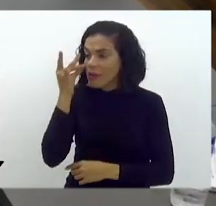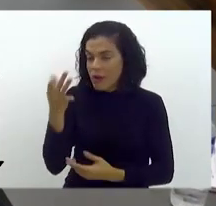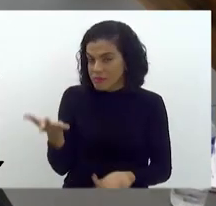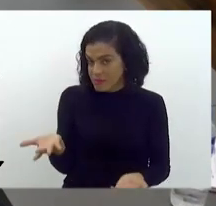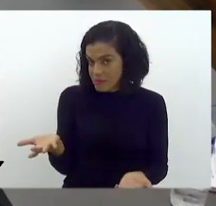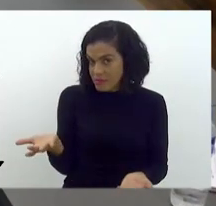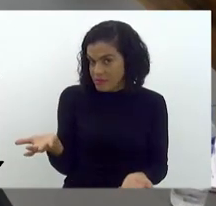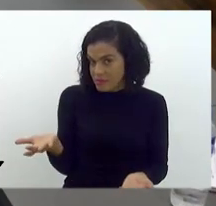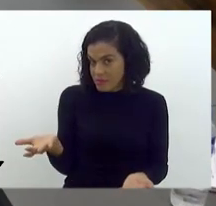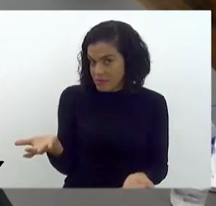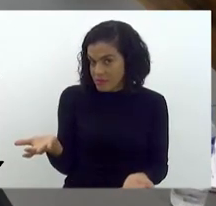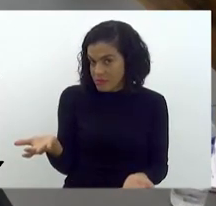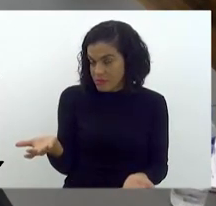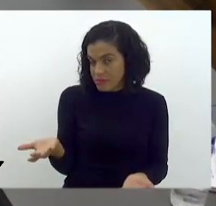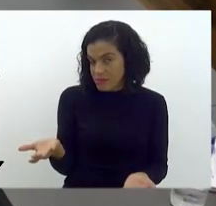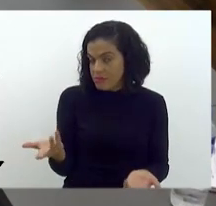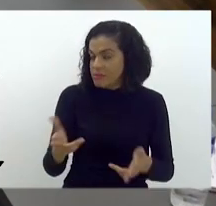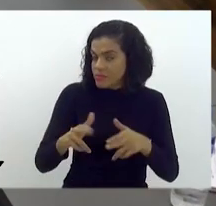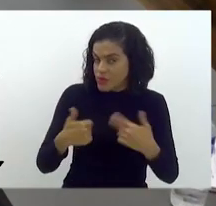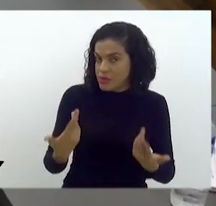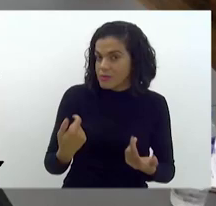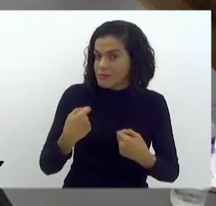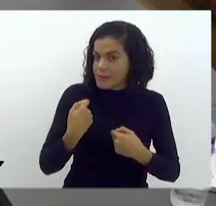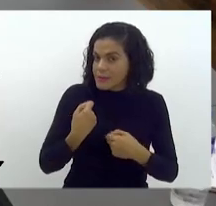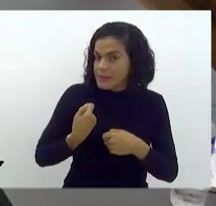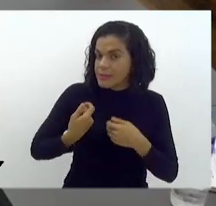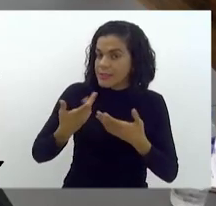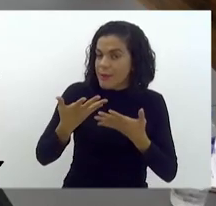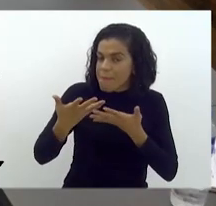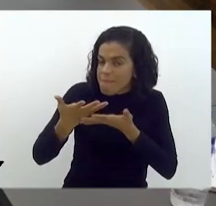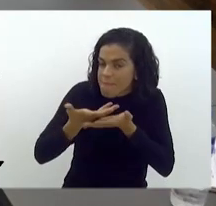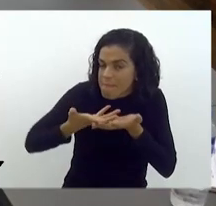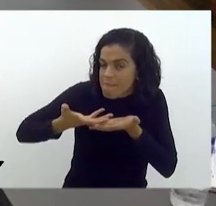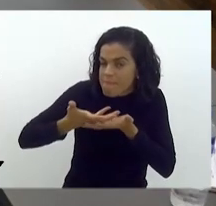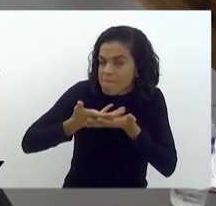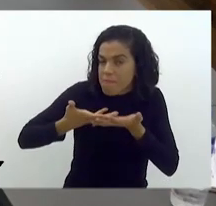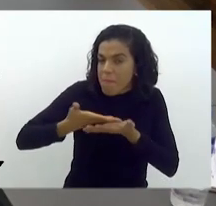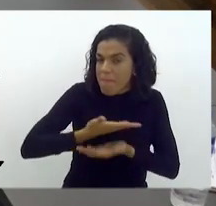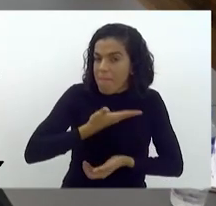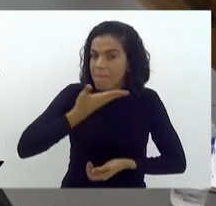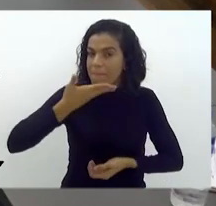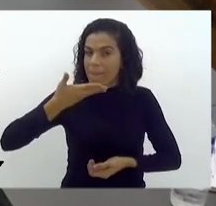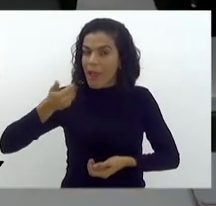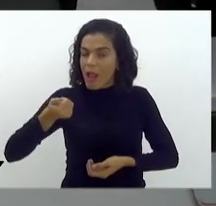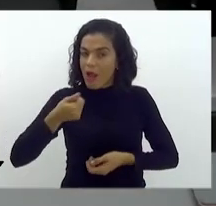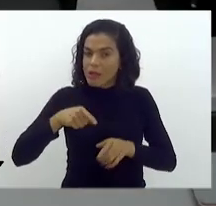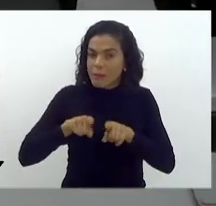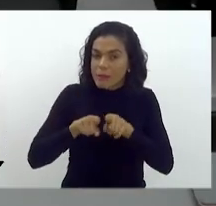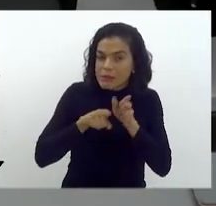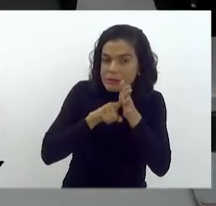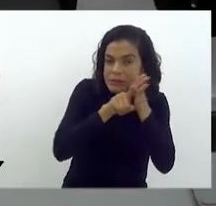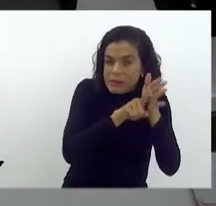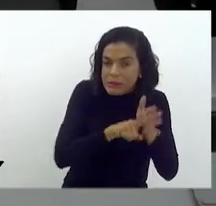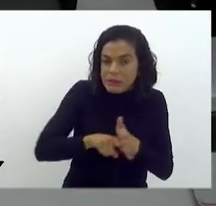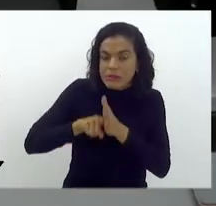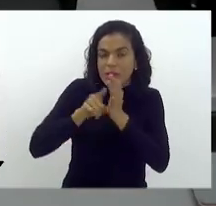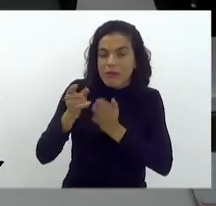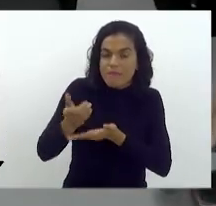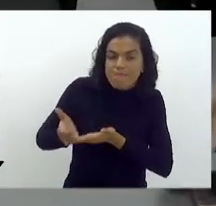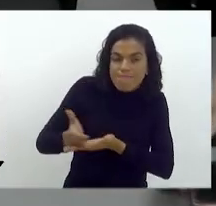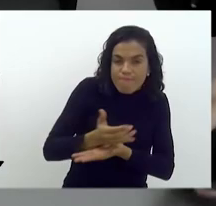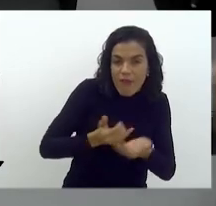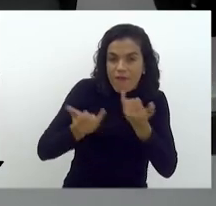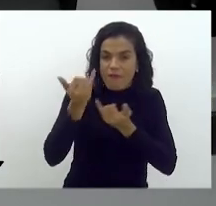por outro meio então é preciso se afinar mais esses meios de pesquisa e de inserção da informação dentro